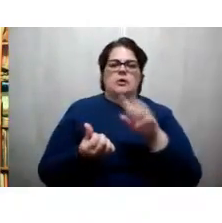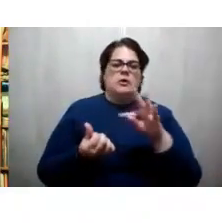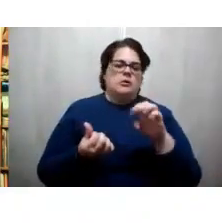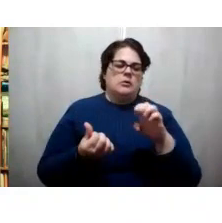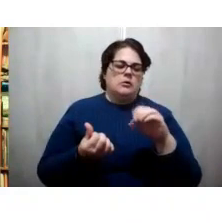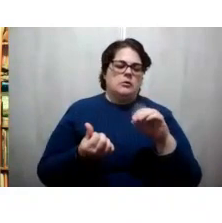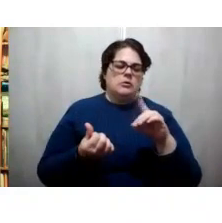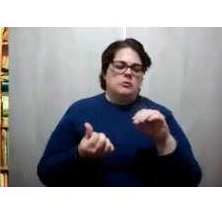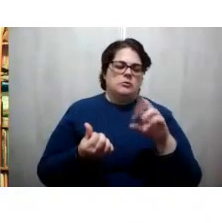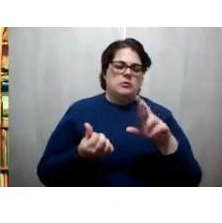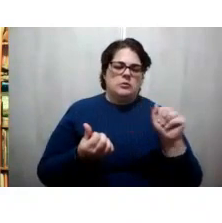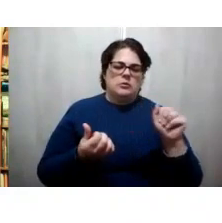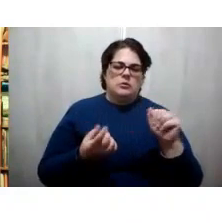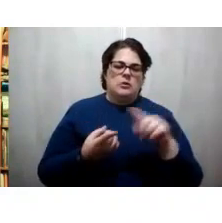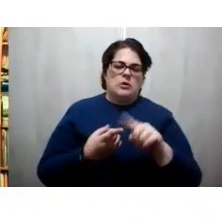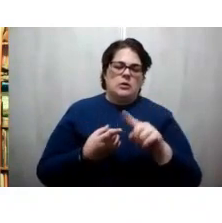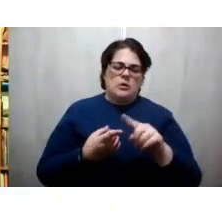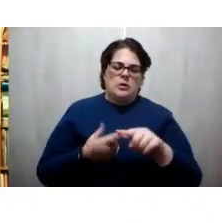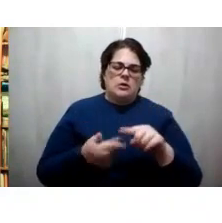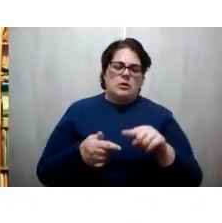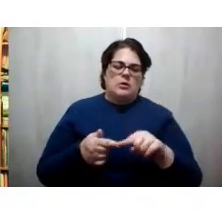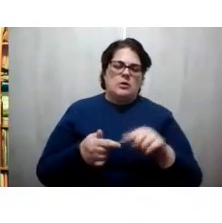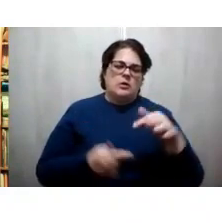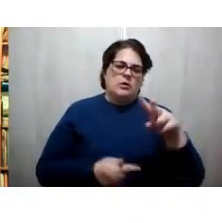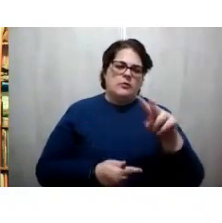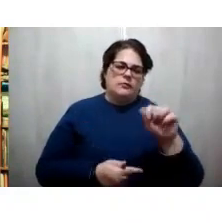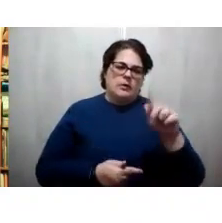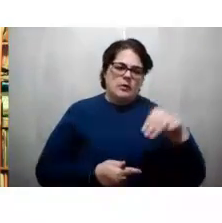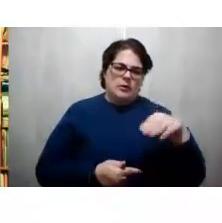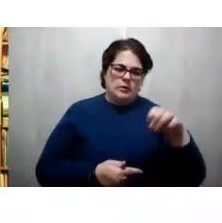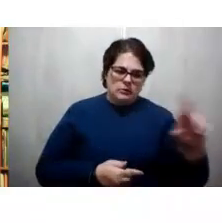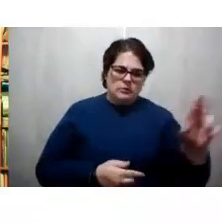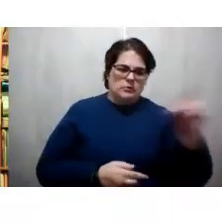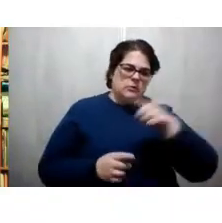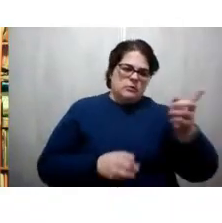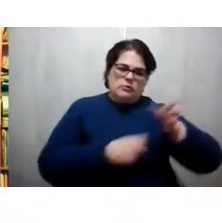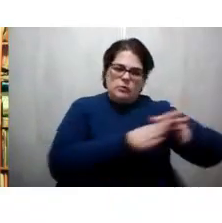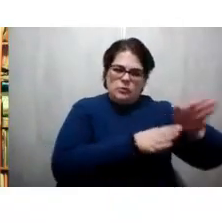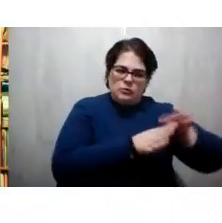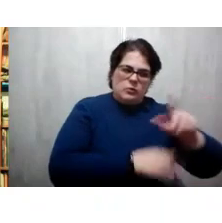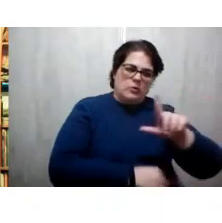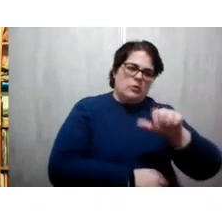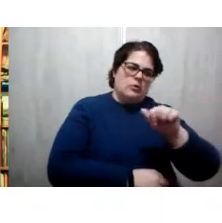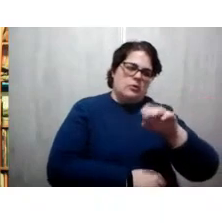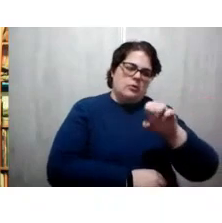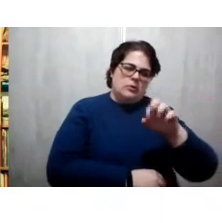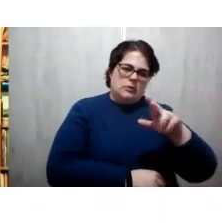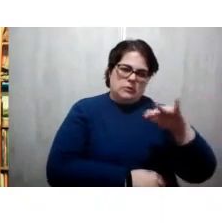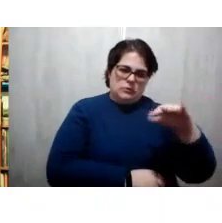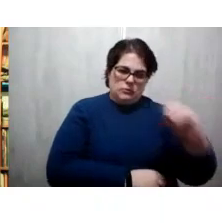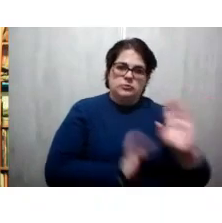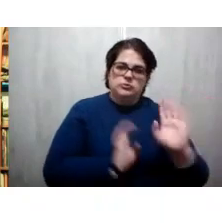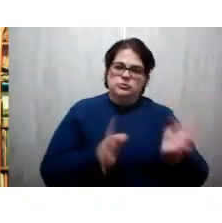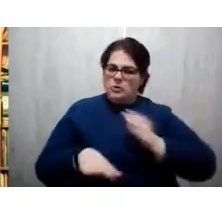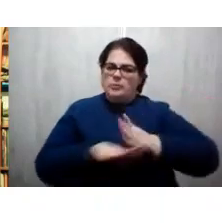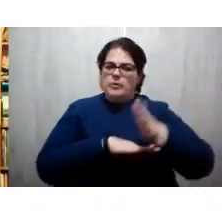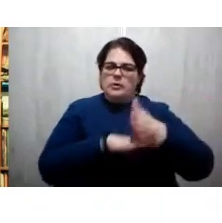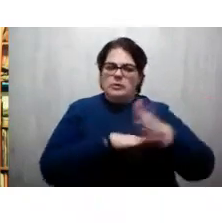Ribeiro e Wagner Caruso. O consultor Laércio Santana, que também já tinha participado